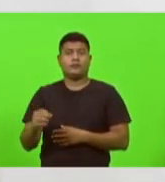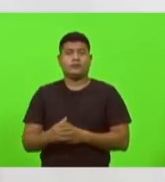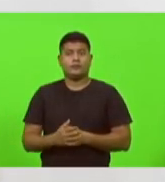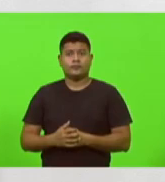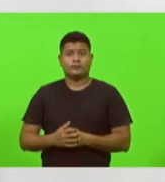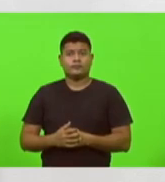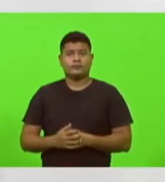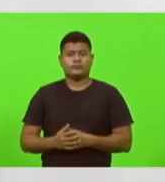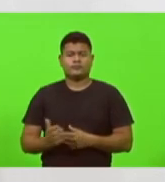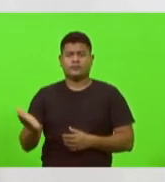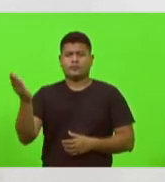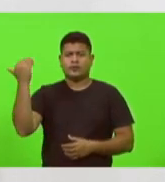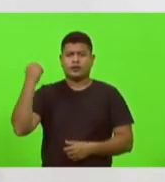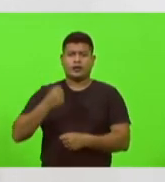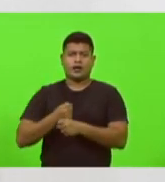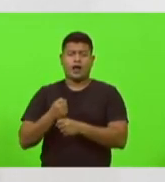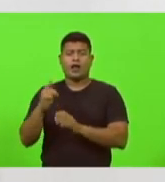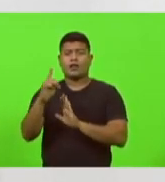lá nos anos 80,